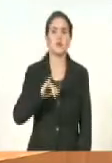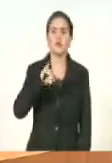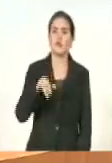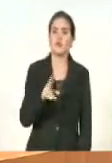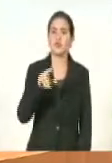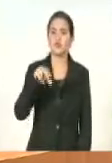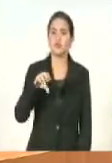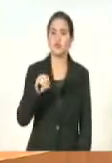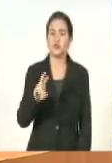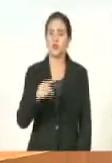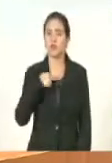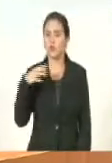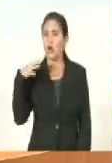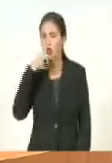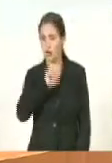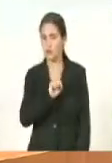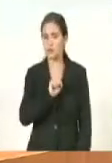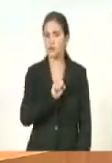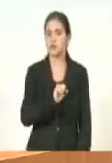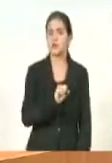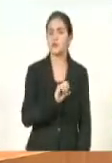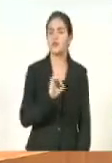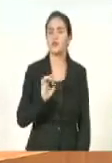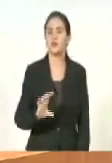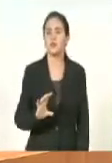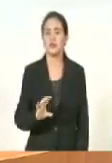serei bastante breve. Eu queria fazer 3